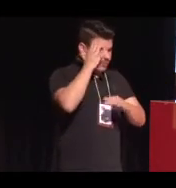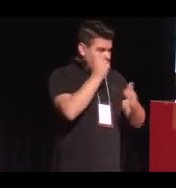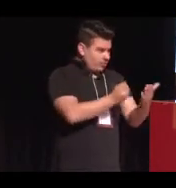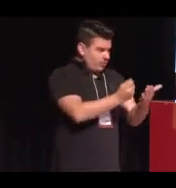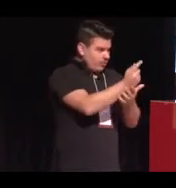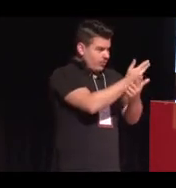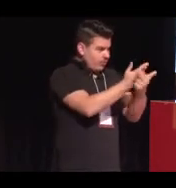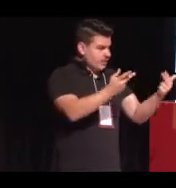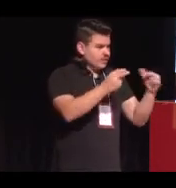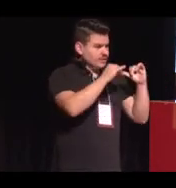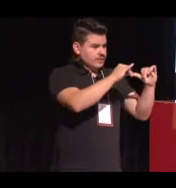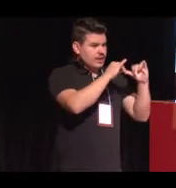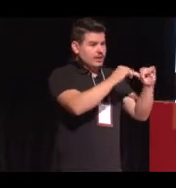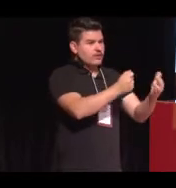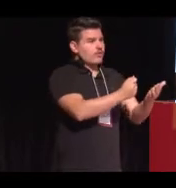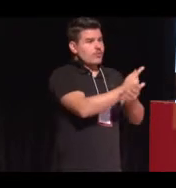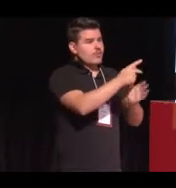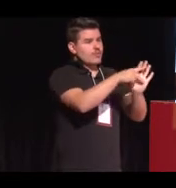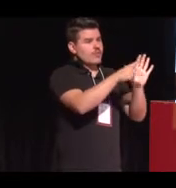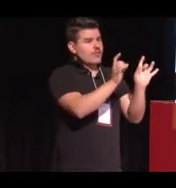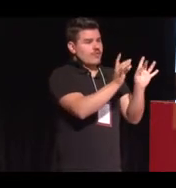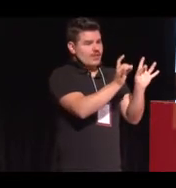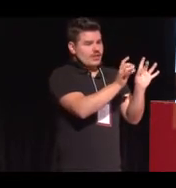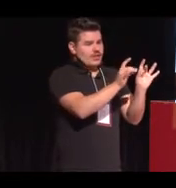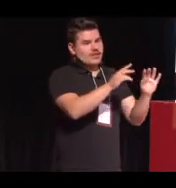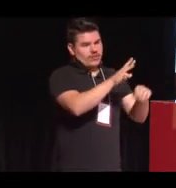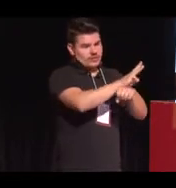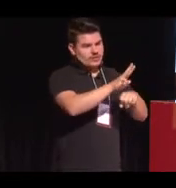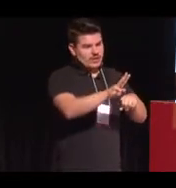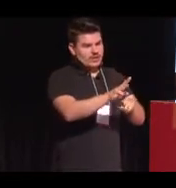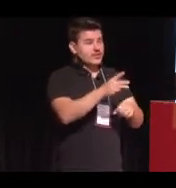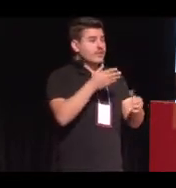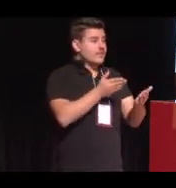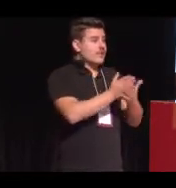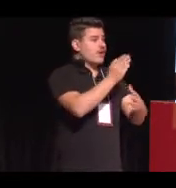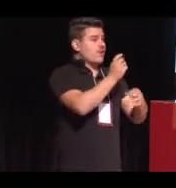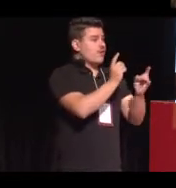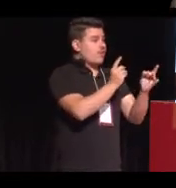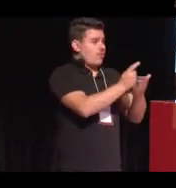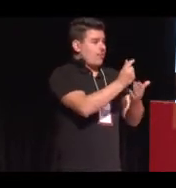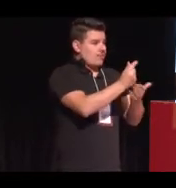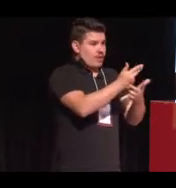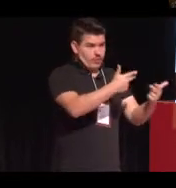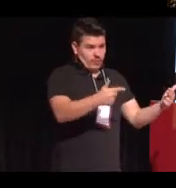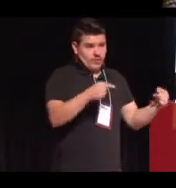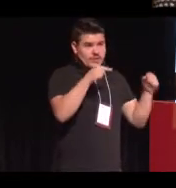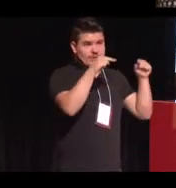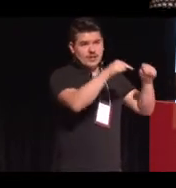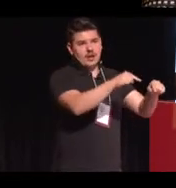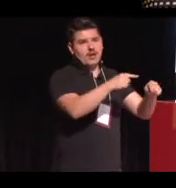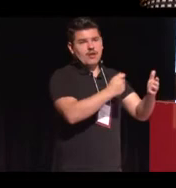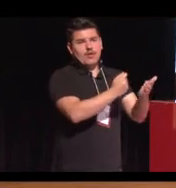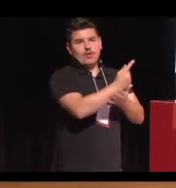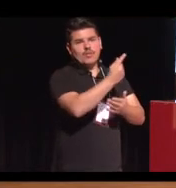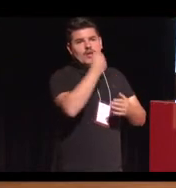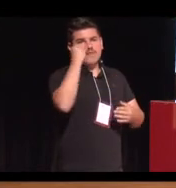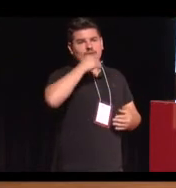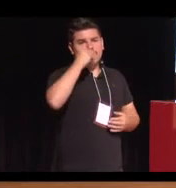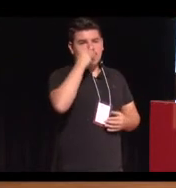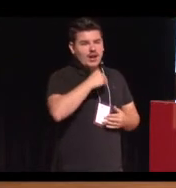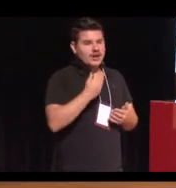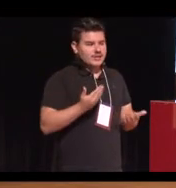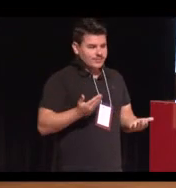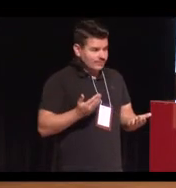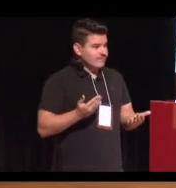site... Porque era um site de venda, né, como a gente já falou. Então, quando você vai comprar uma coisa e aquela compra falha. Se a